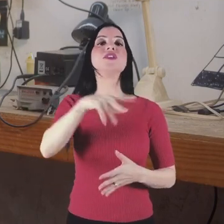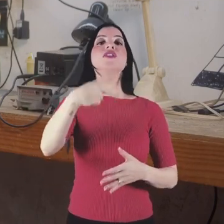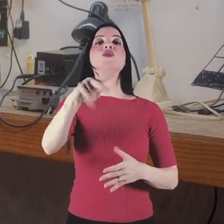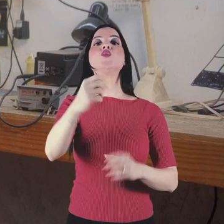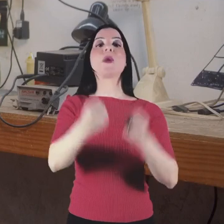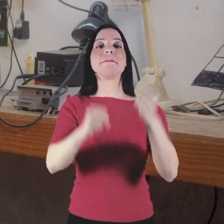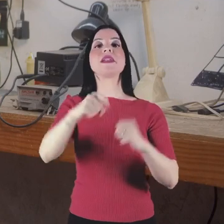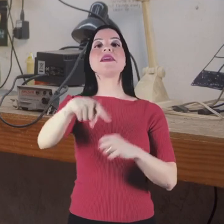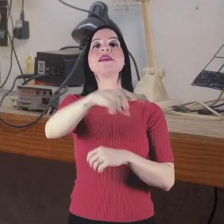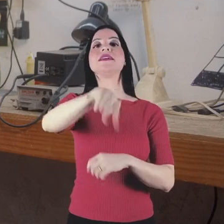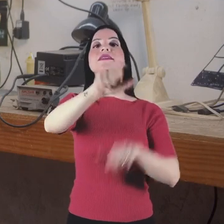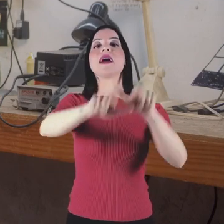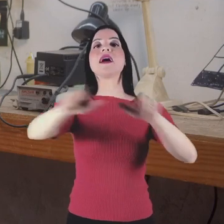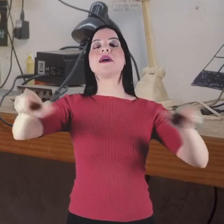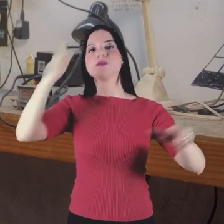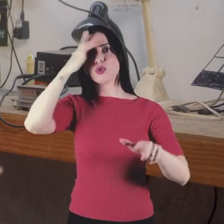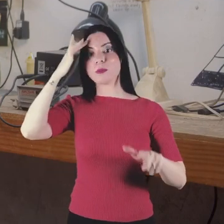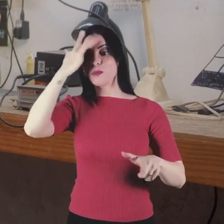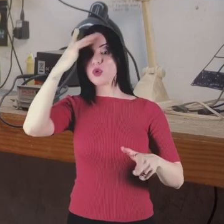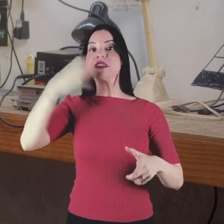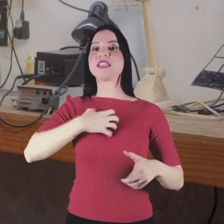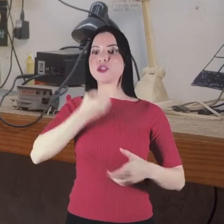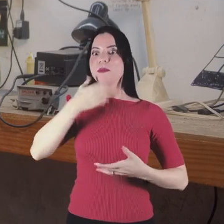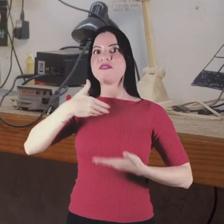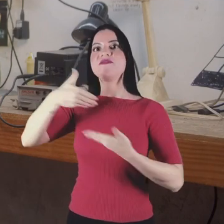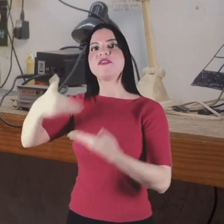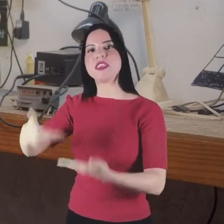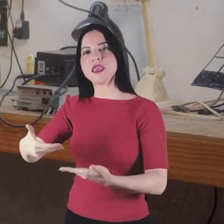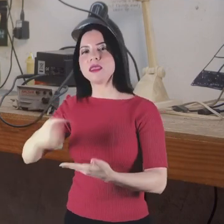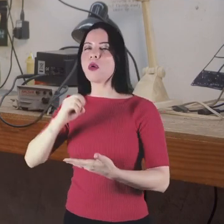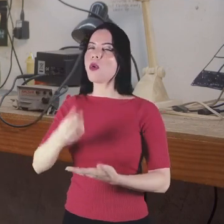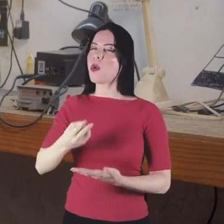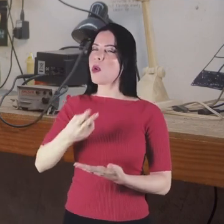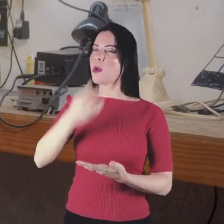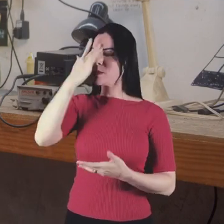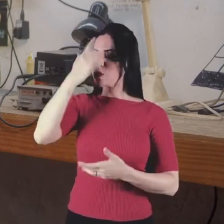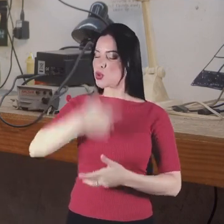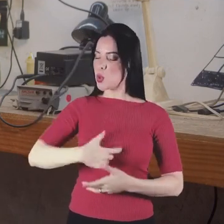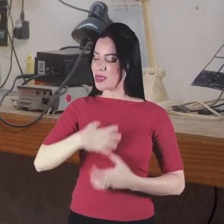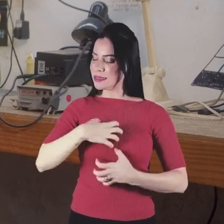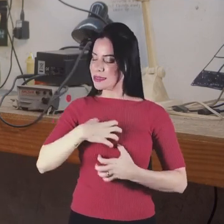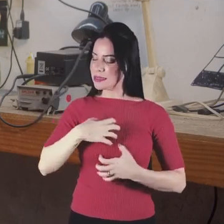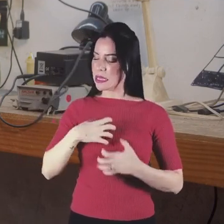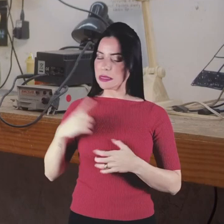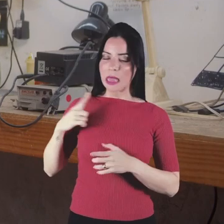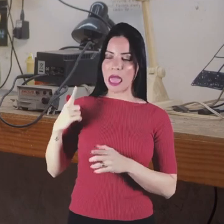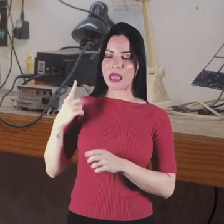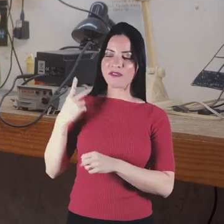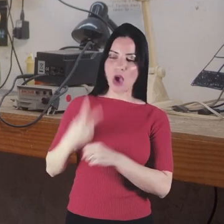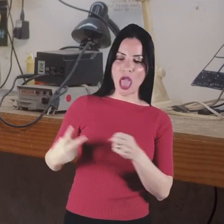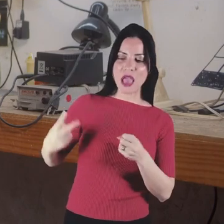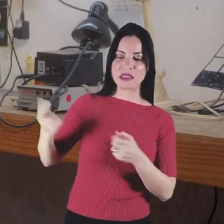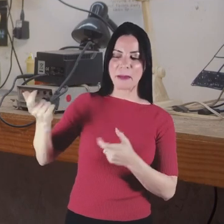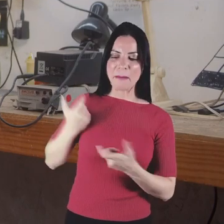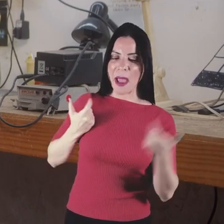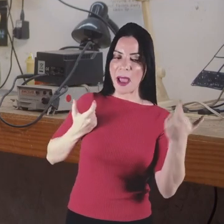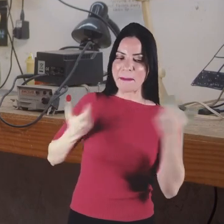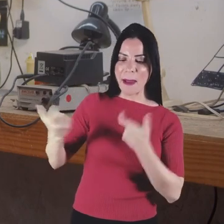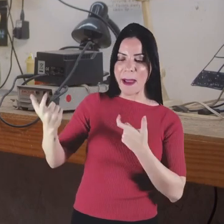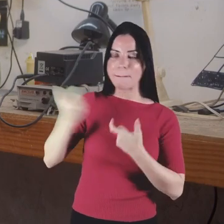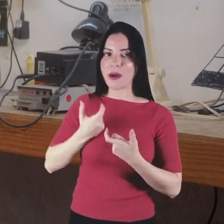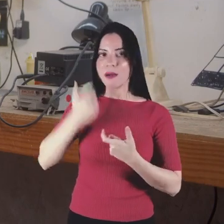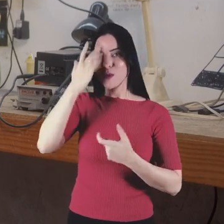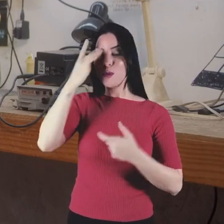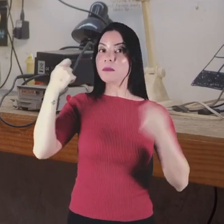empresa para essas pessoas, né? Essas pessoas se sentem bem-vindas ou elas a todo momento estão enfrentando microviolências, né? E precisam